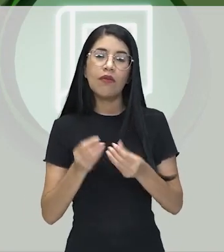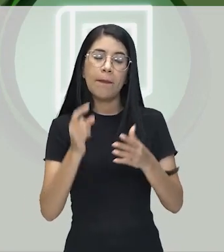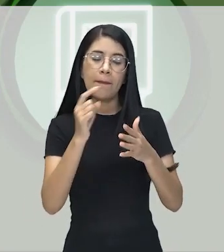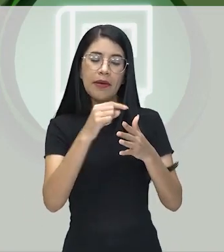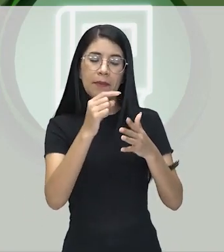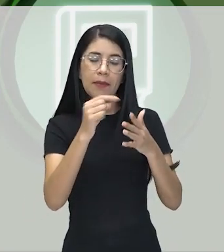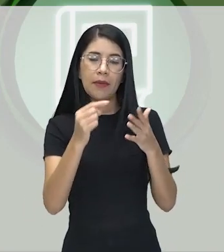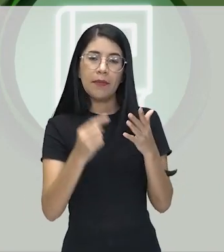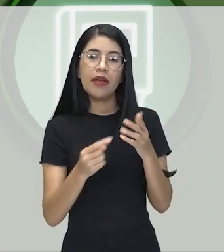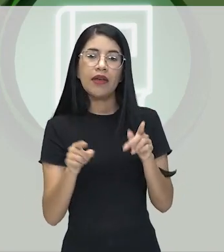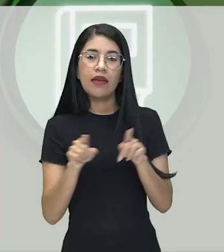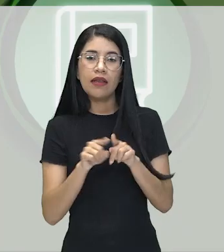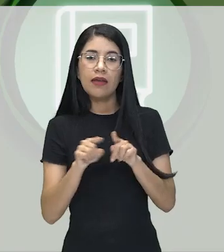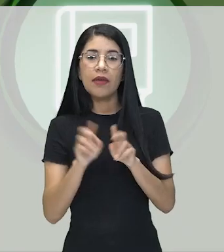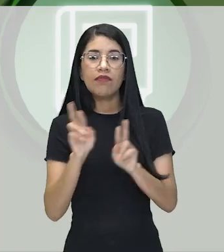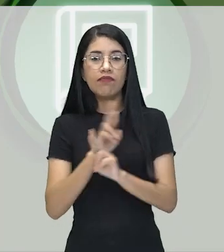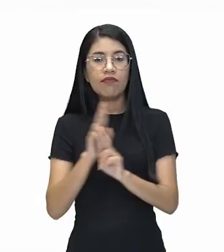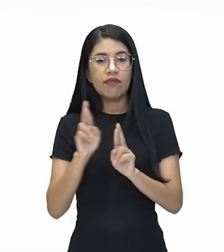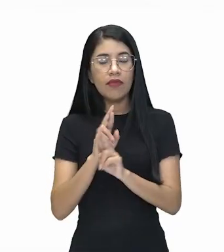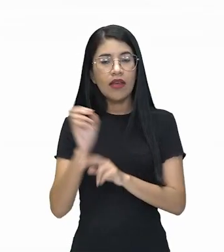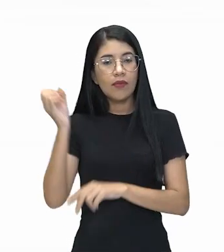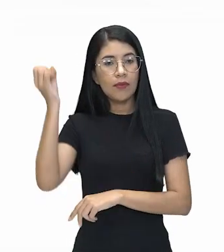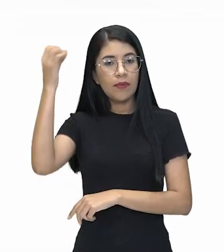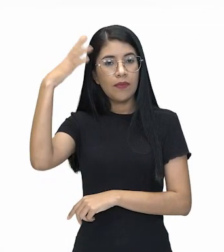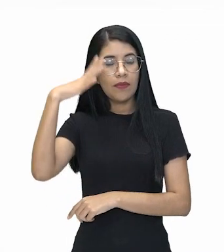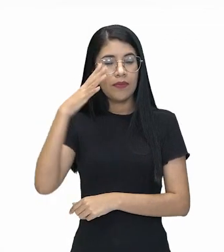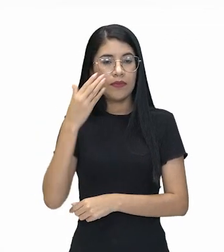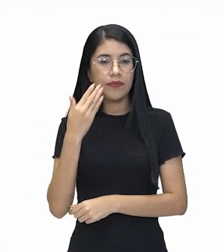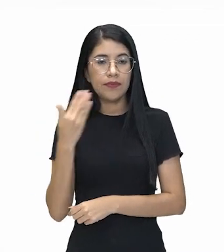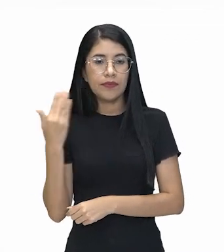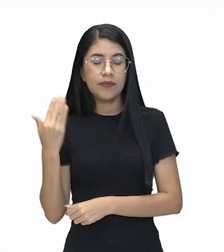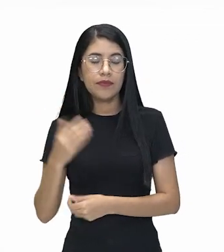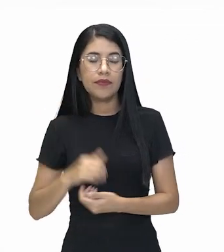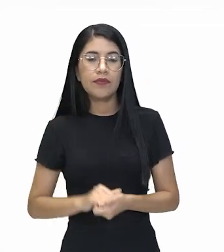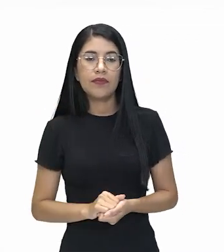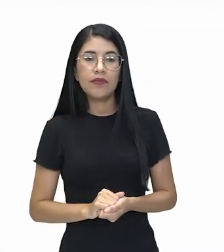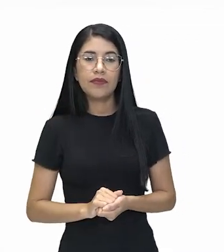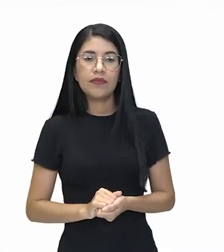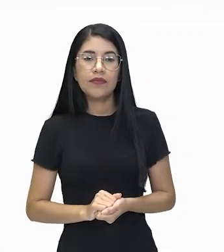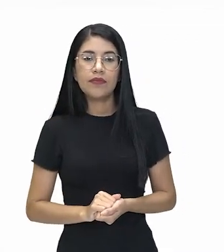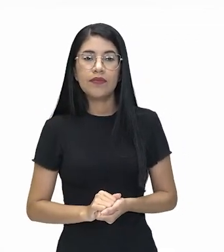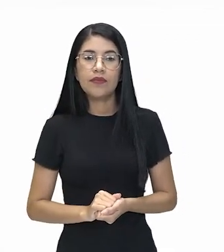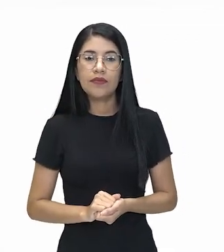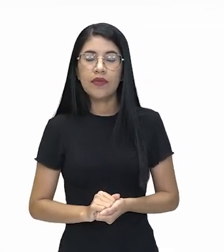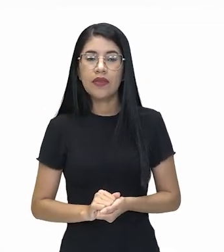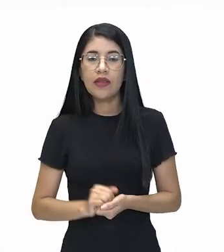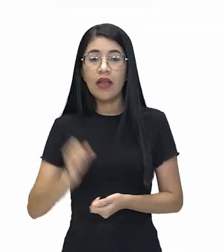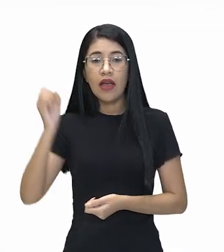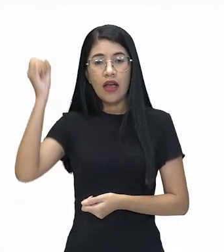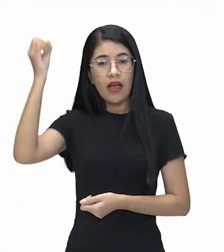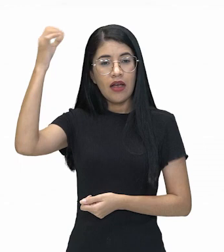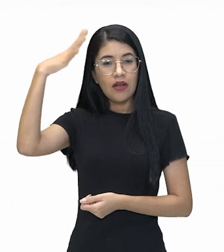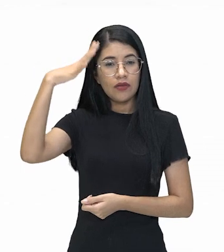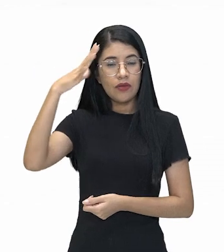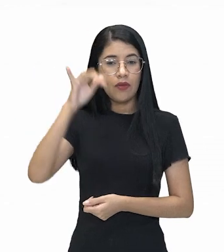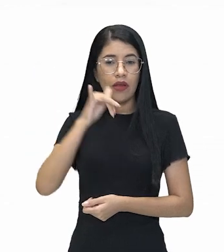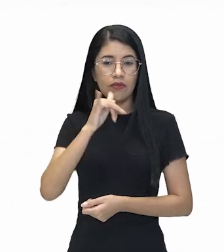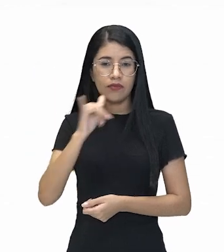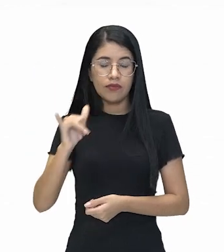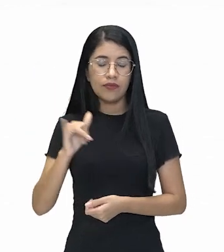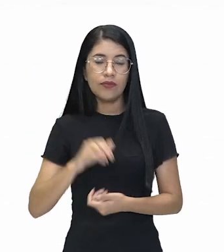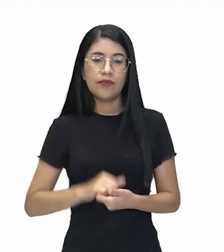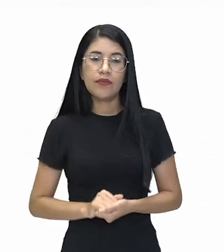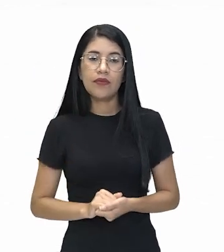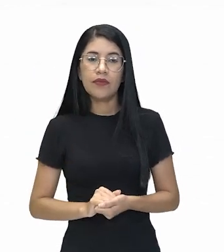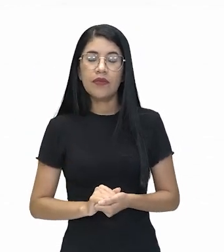que também estão relacionados com a luz. Vamos começar com a nossa primeira. Nós vamos falar primeiro sobre a energia solar, tá, pessoal?